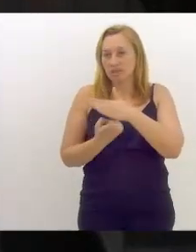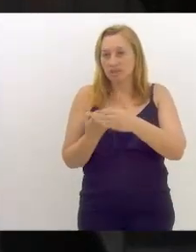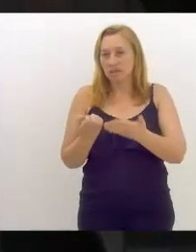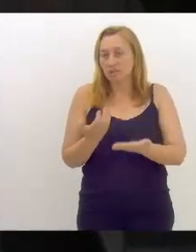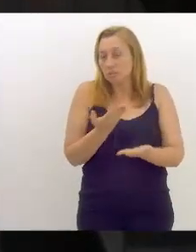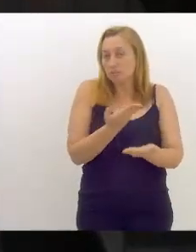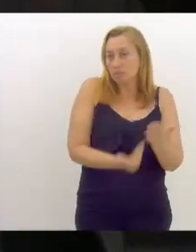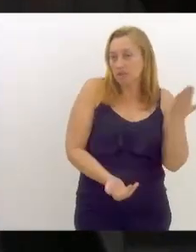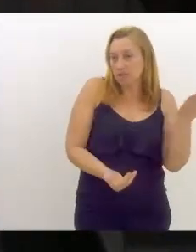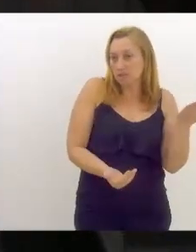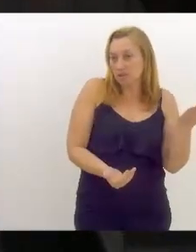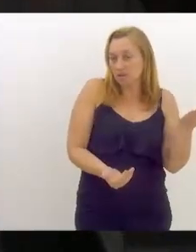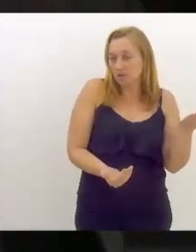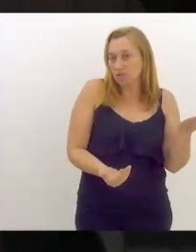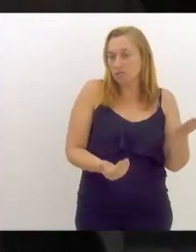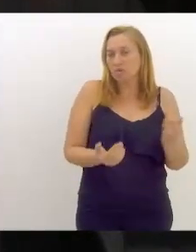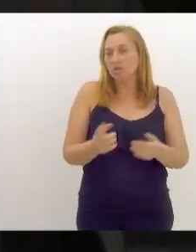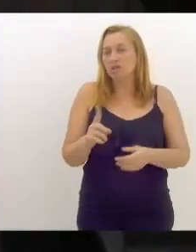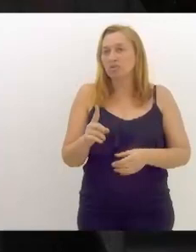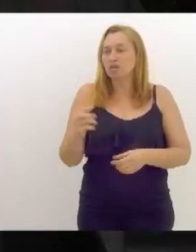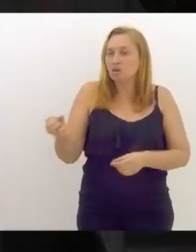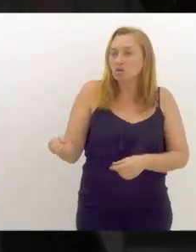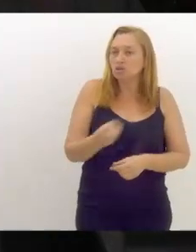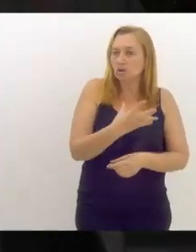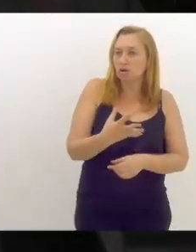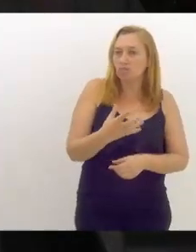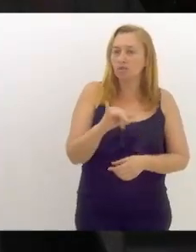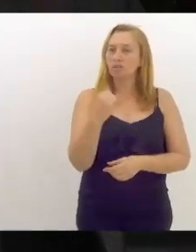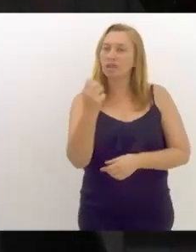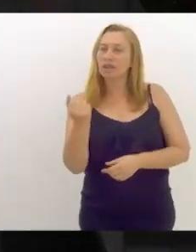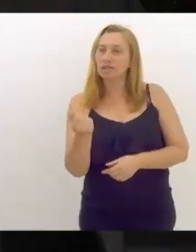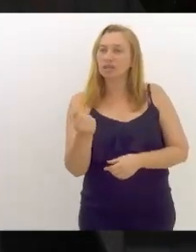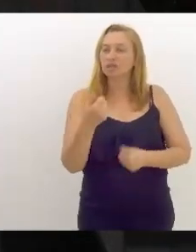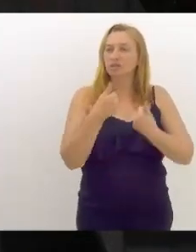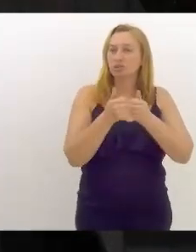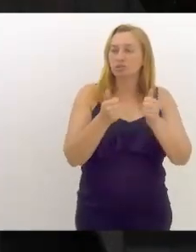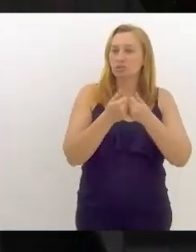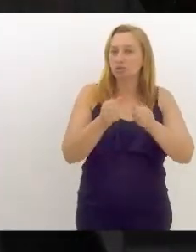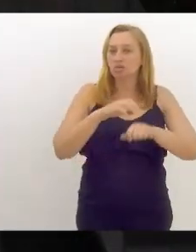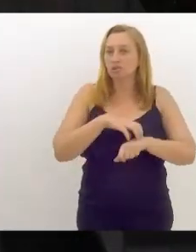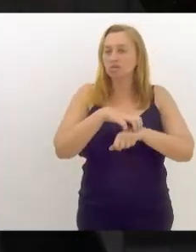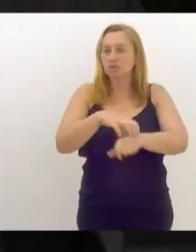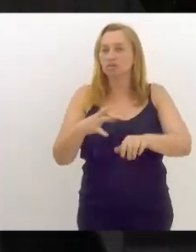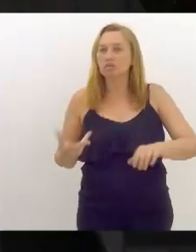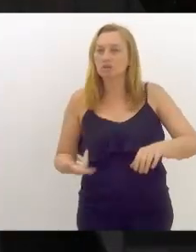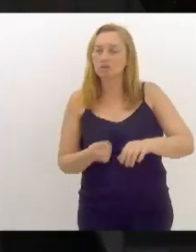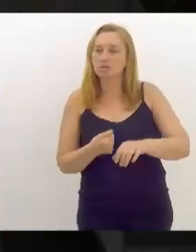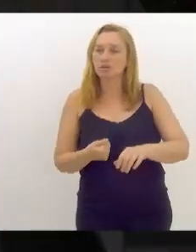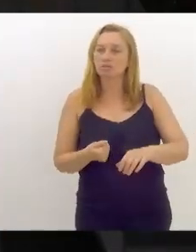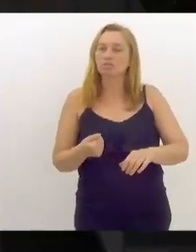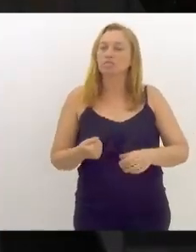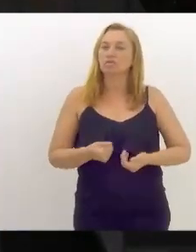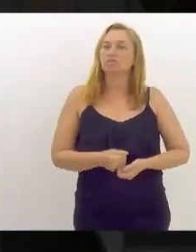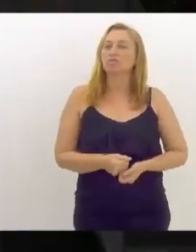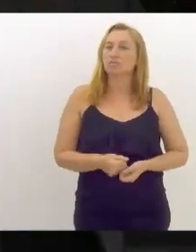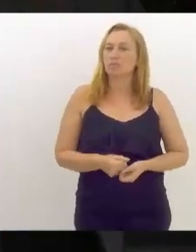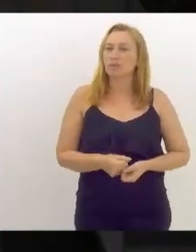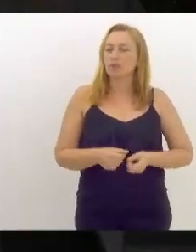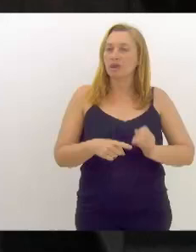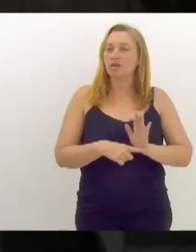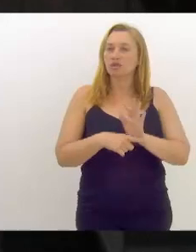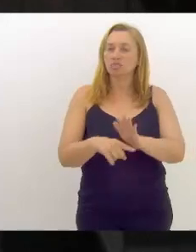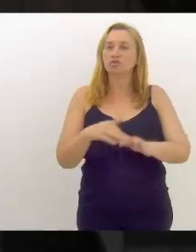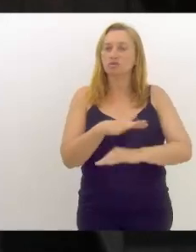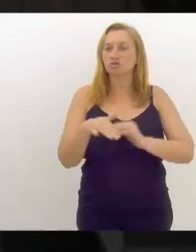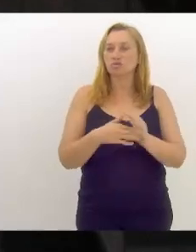licitação de linhas de ônibus para um transporte público de melhor qualidade e que atenda toda a cidade de